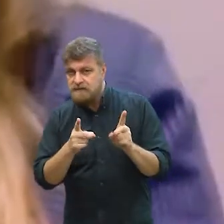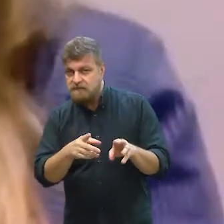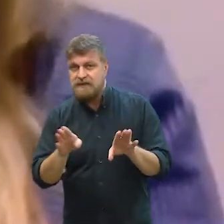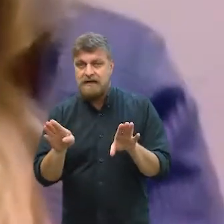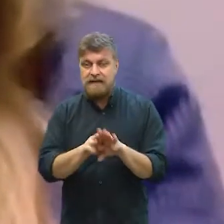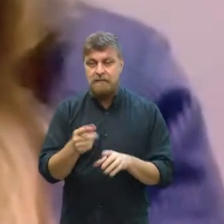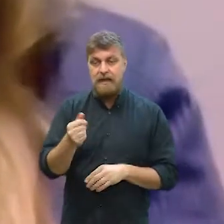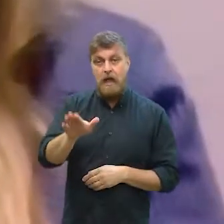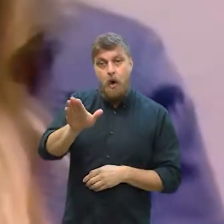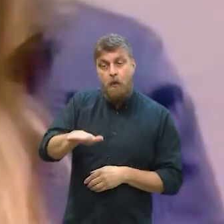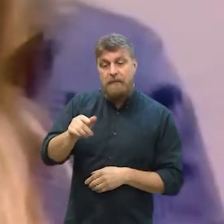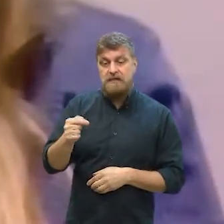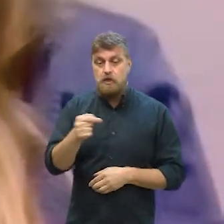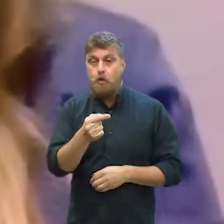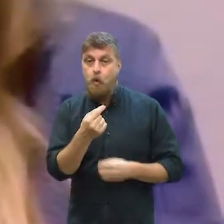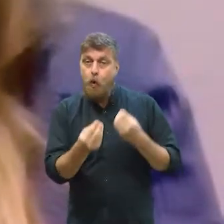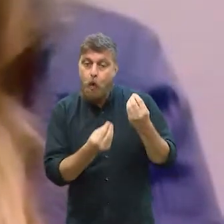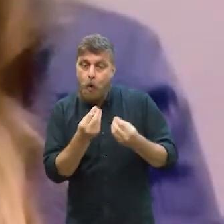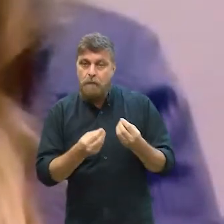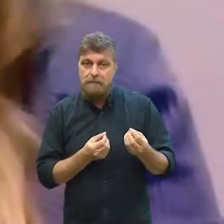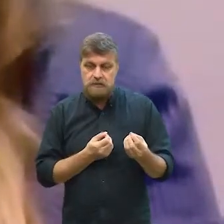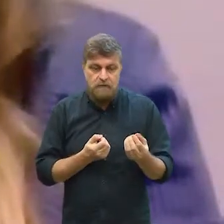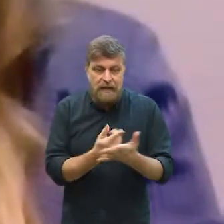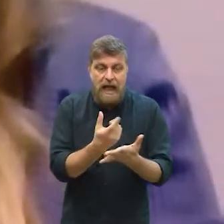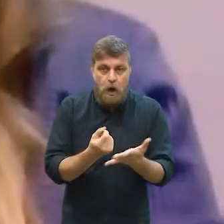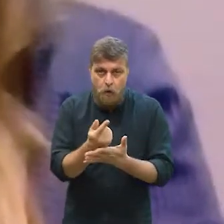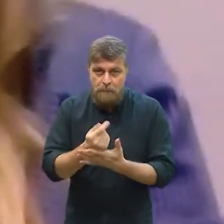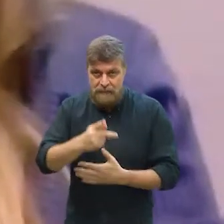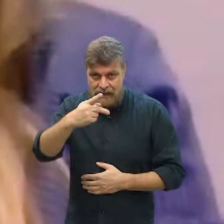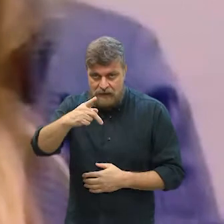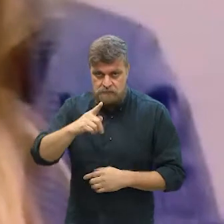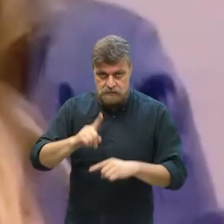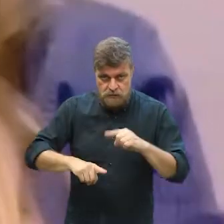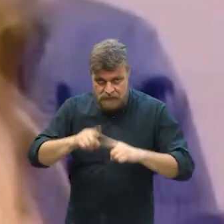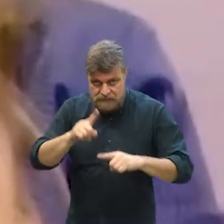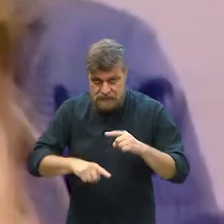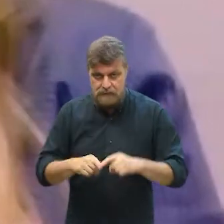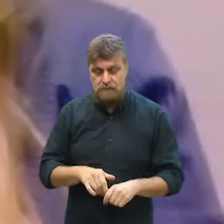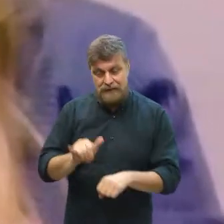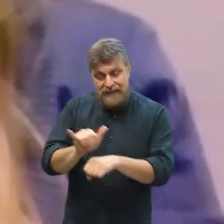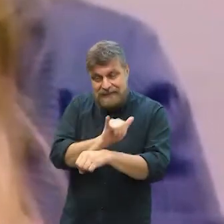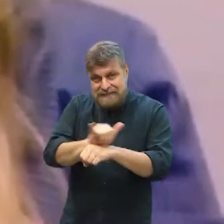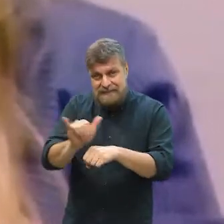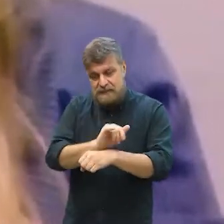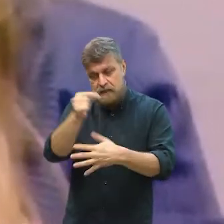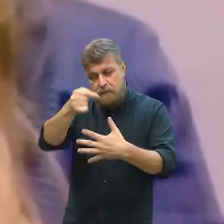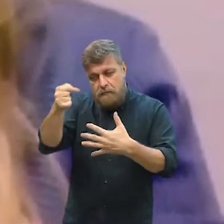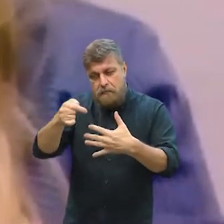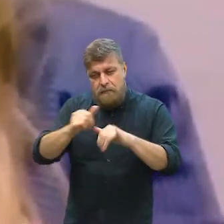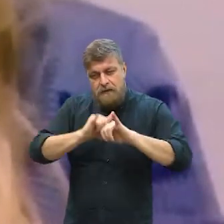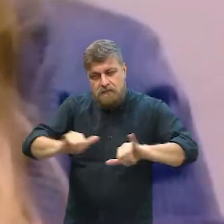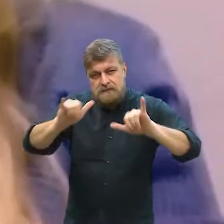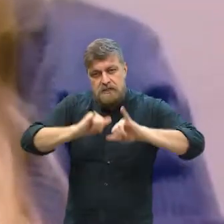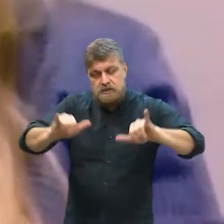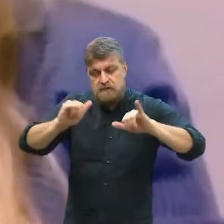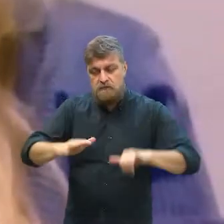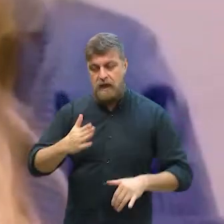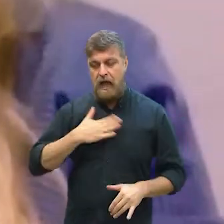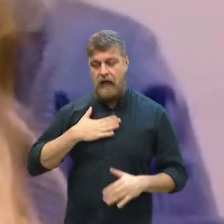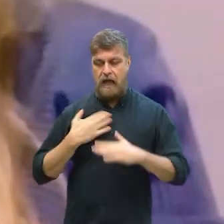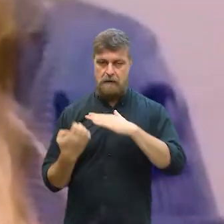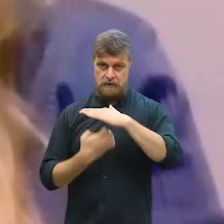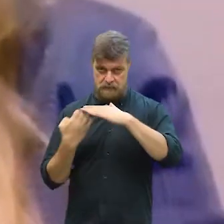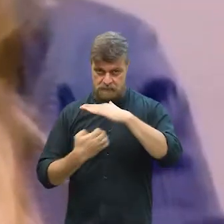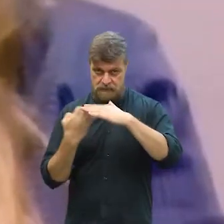em relação ao preço e a forma de pagamento que você coloca dentro do seu negócio, em relação às maneiras que você vai divulgar e promover o